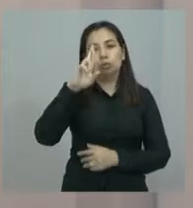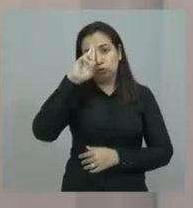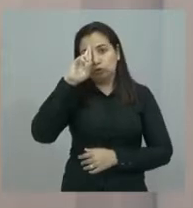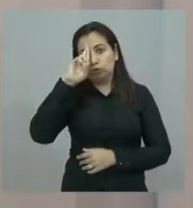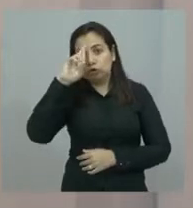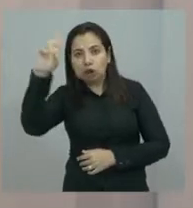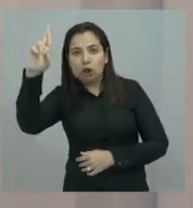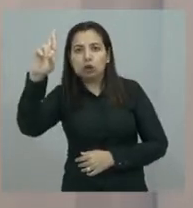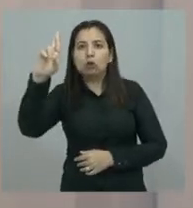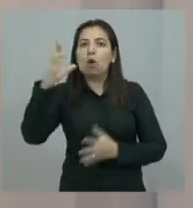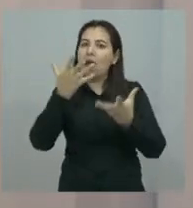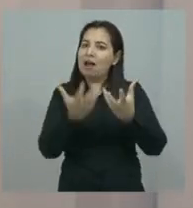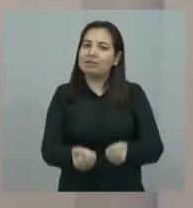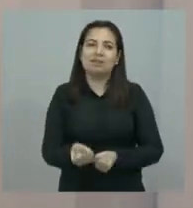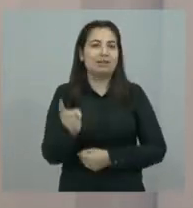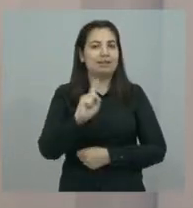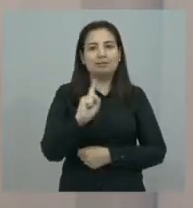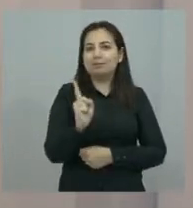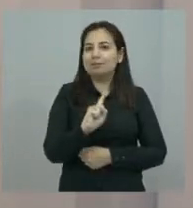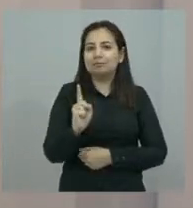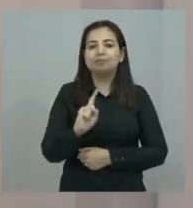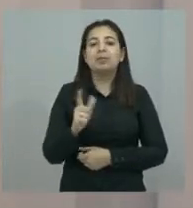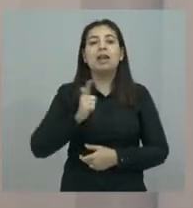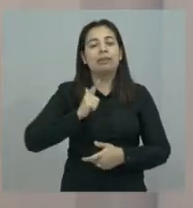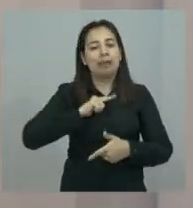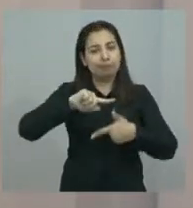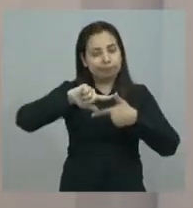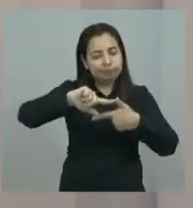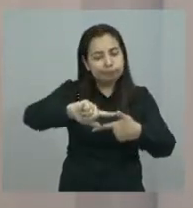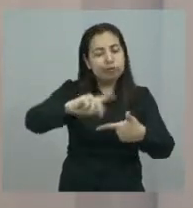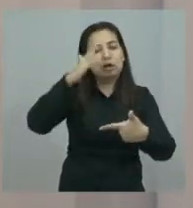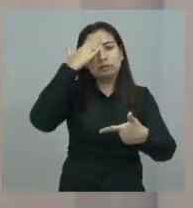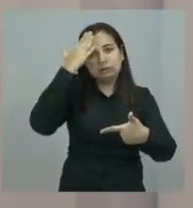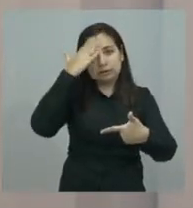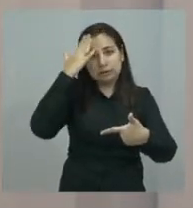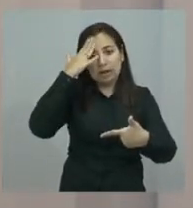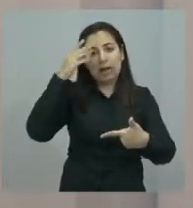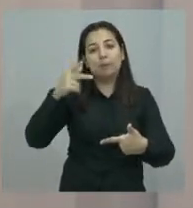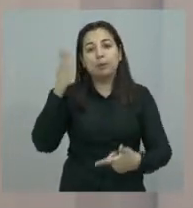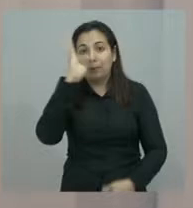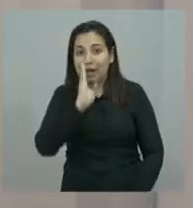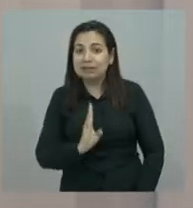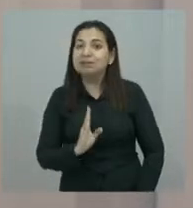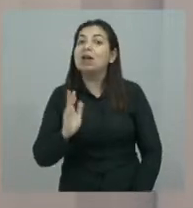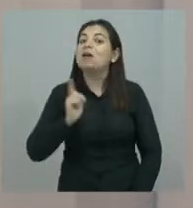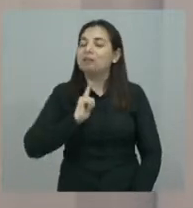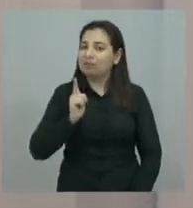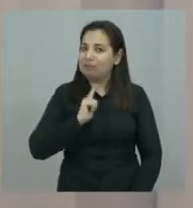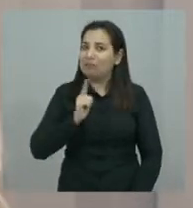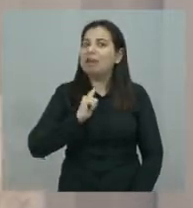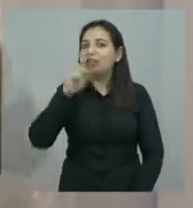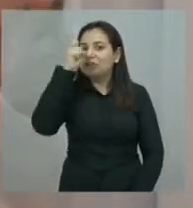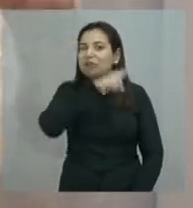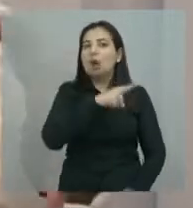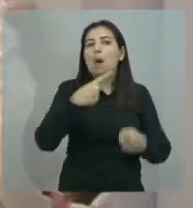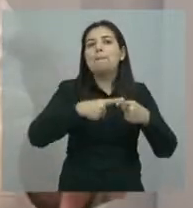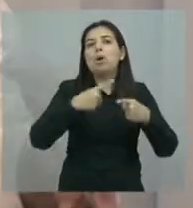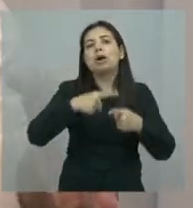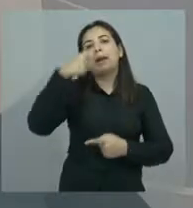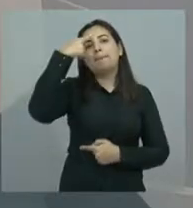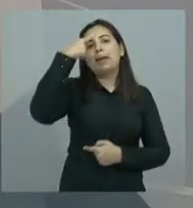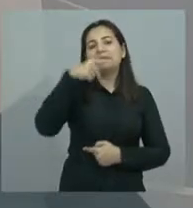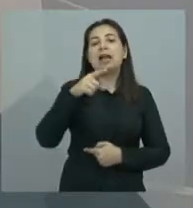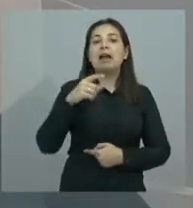de conservadorismo, né, que o país está enfrentando, aí é que está complicado, porque acha que a gente vai querer ensinar o jovem a